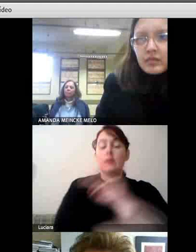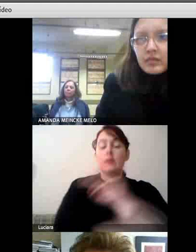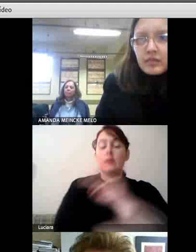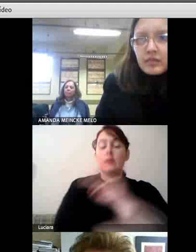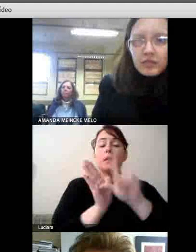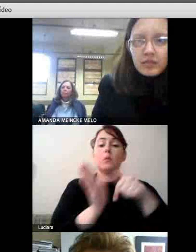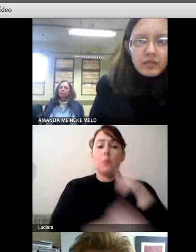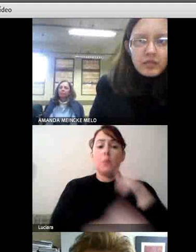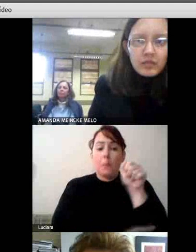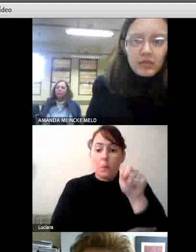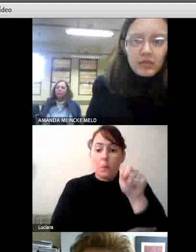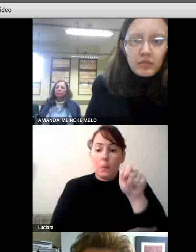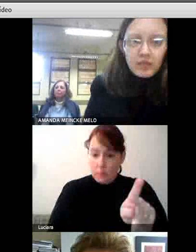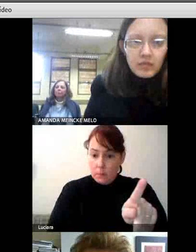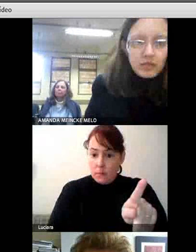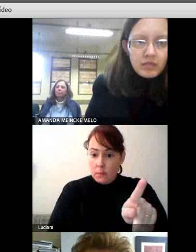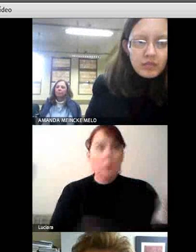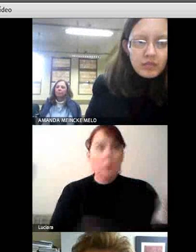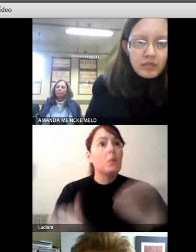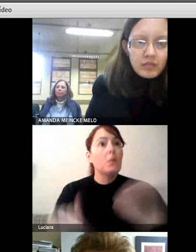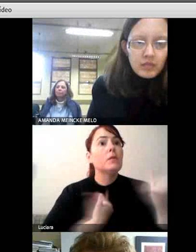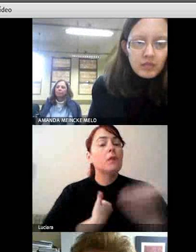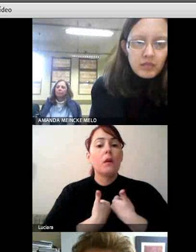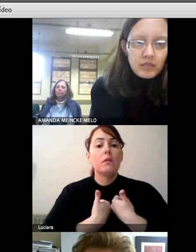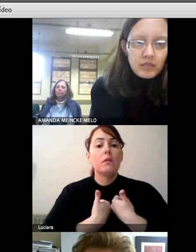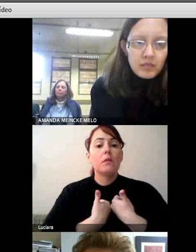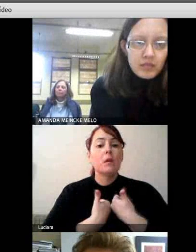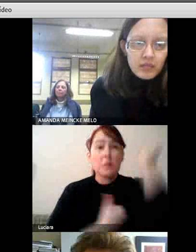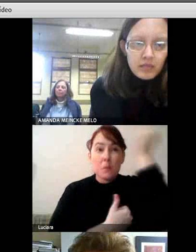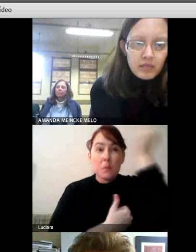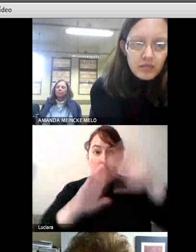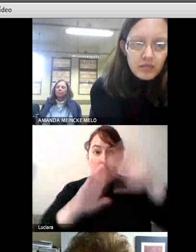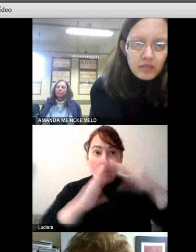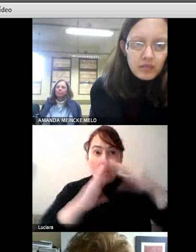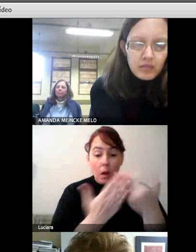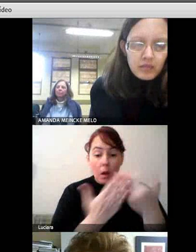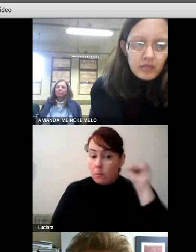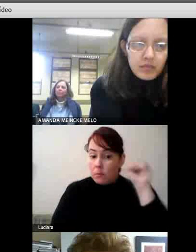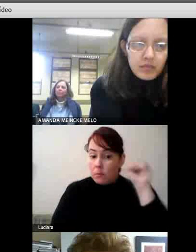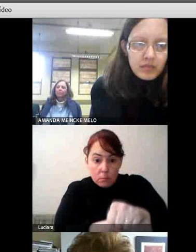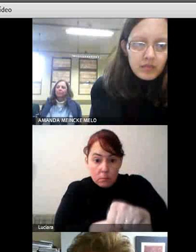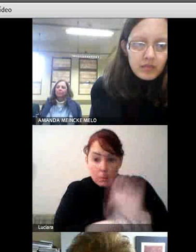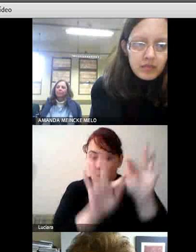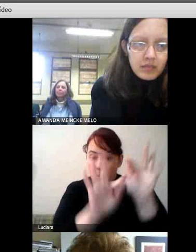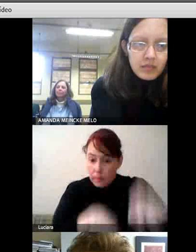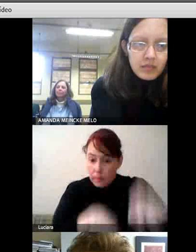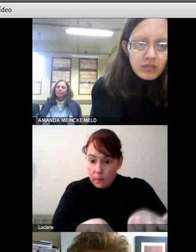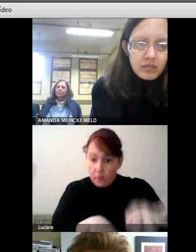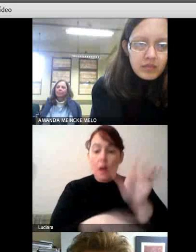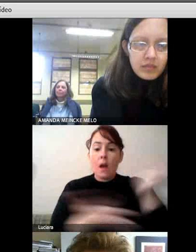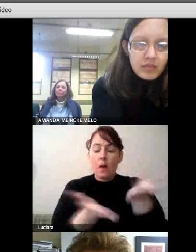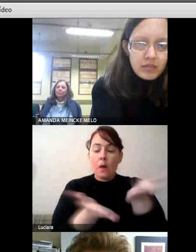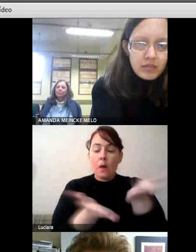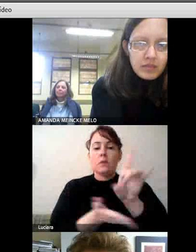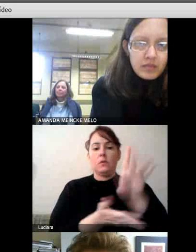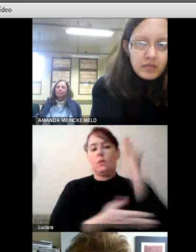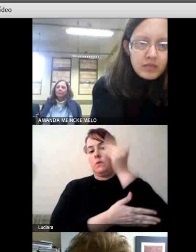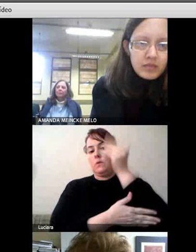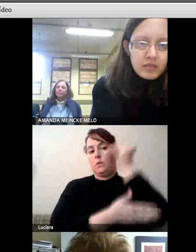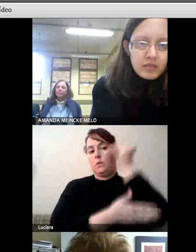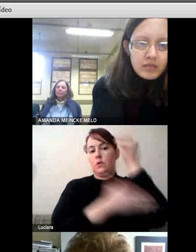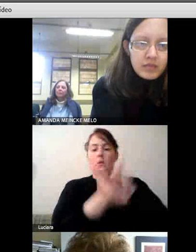foi a minha surpresa? Extinguiram. A gente tinha Psicologia do Desenvolvimento 1, 2 e 3, e depois Psicologia